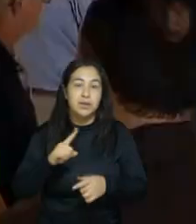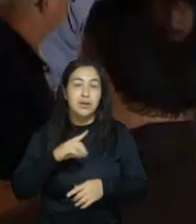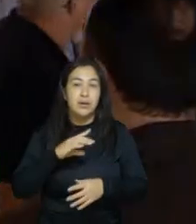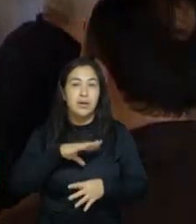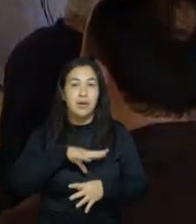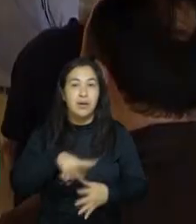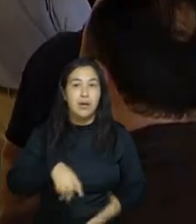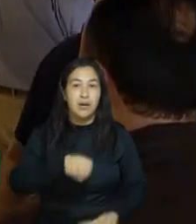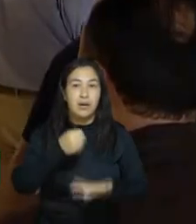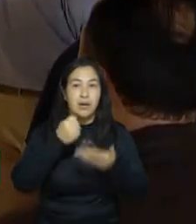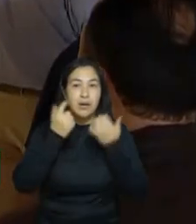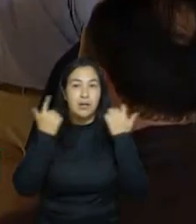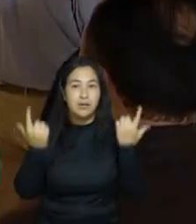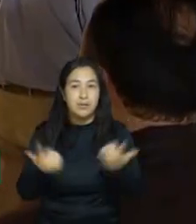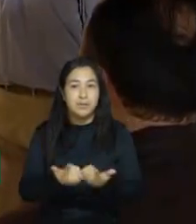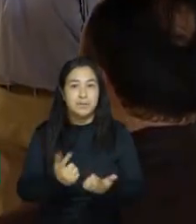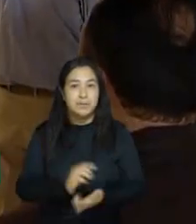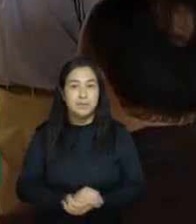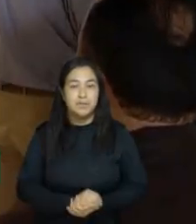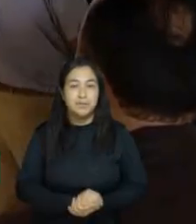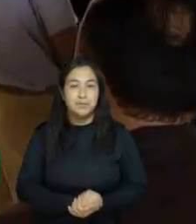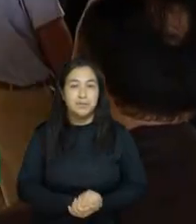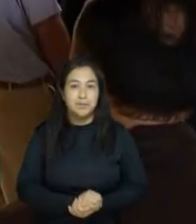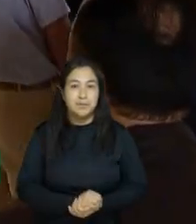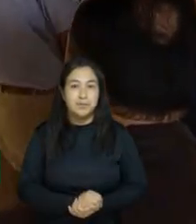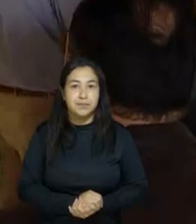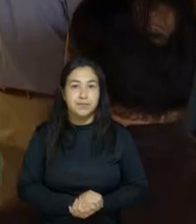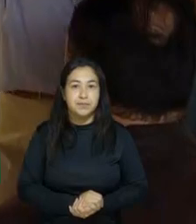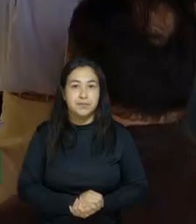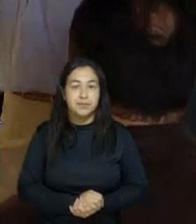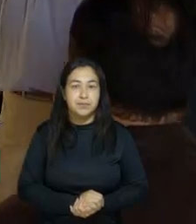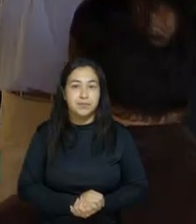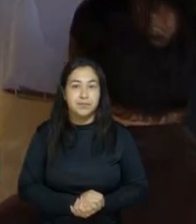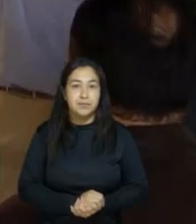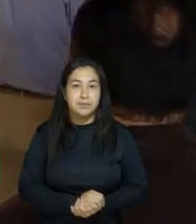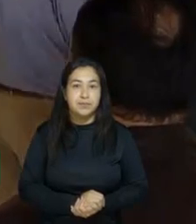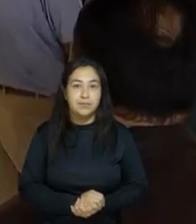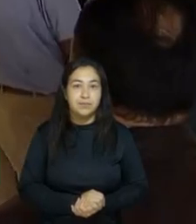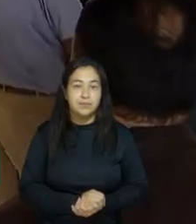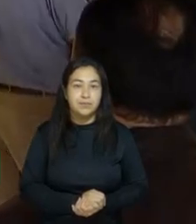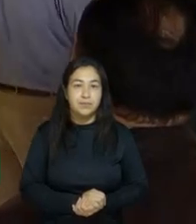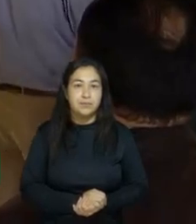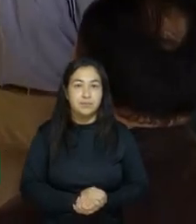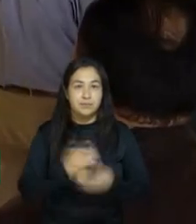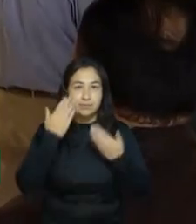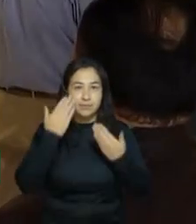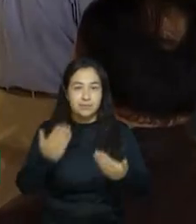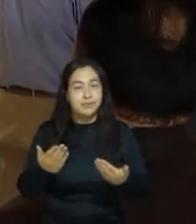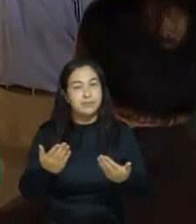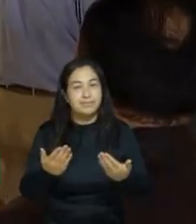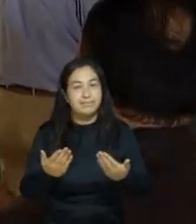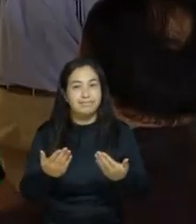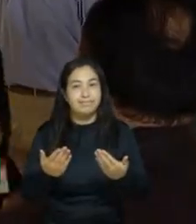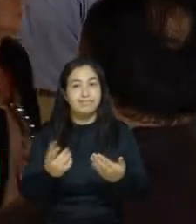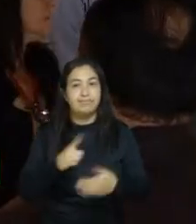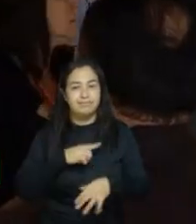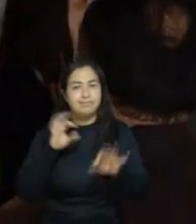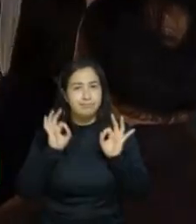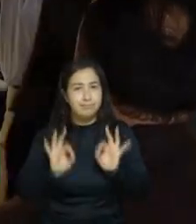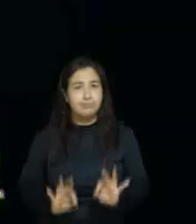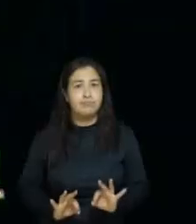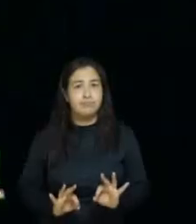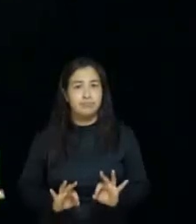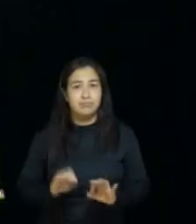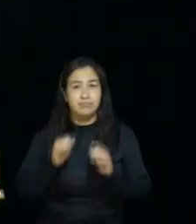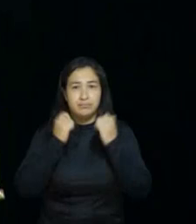que faremos um ótimo... 30 segundos, deputado, para concluir. Muito obrigado. E tenho certeza que a